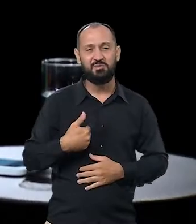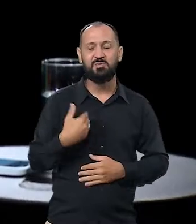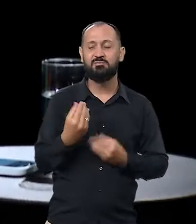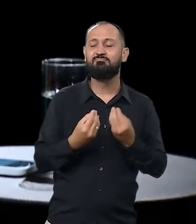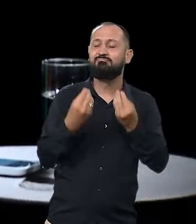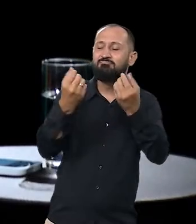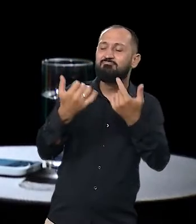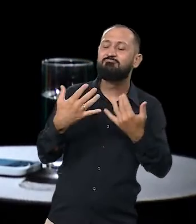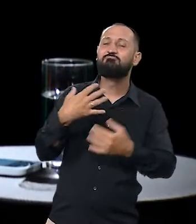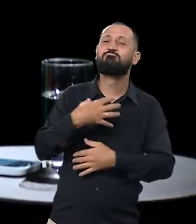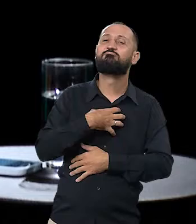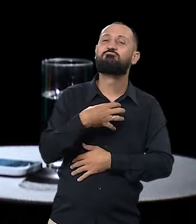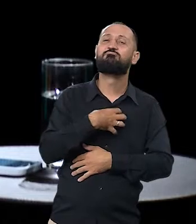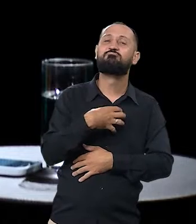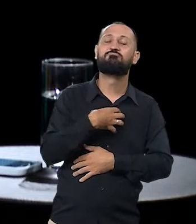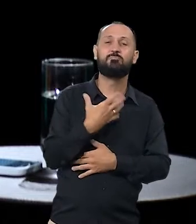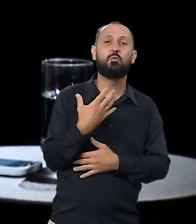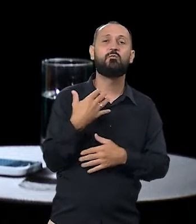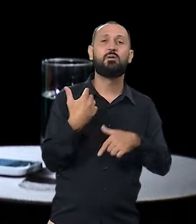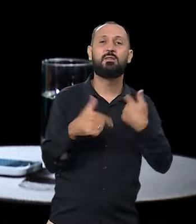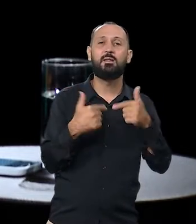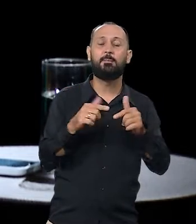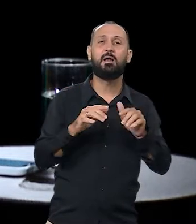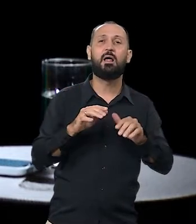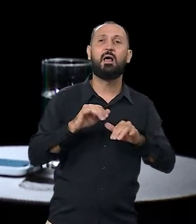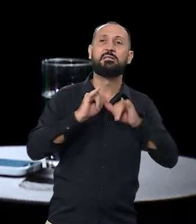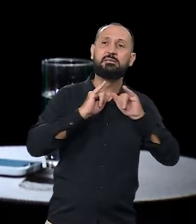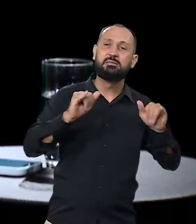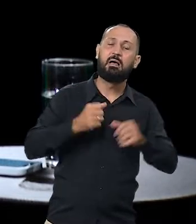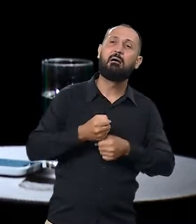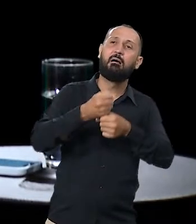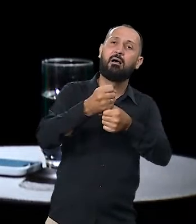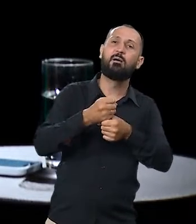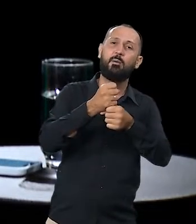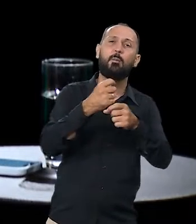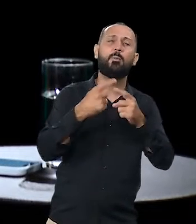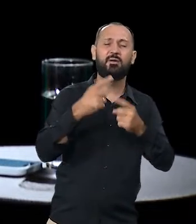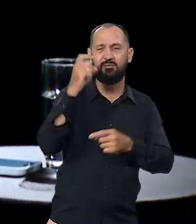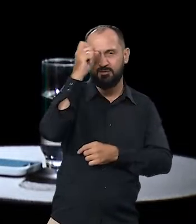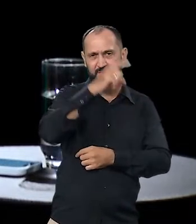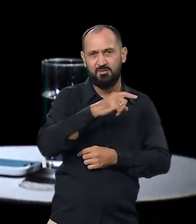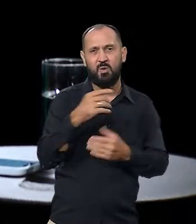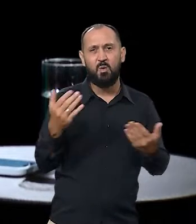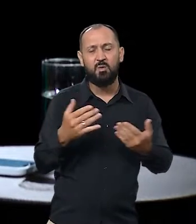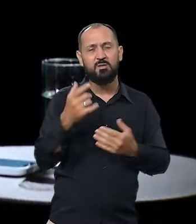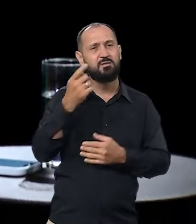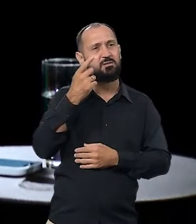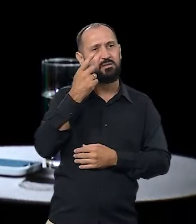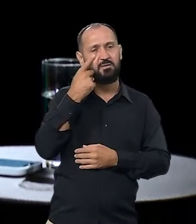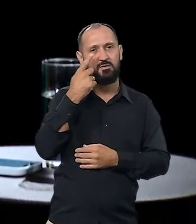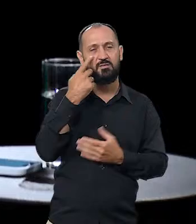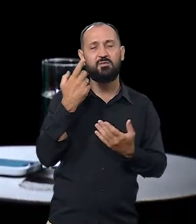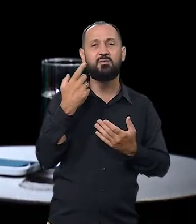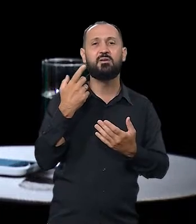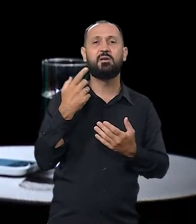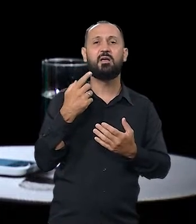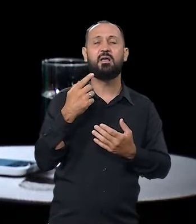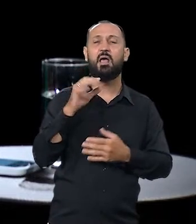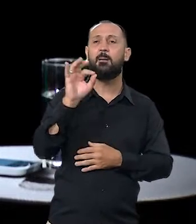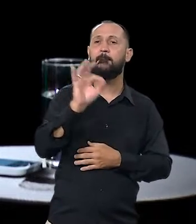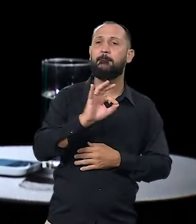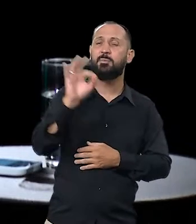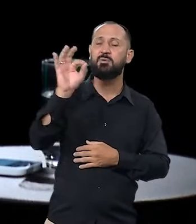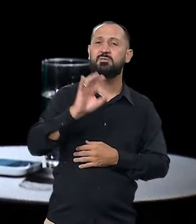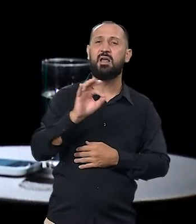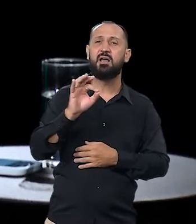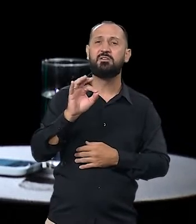você contasse como é que foi o sentimento e como é que foi trabalhar essa campanha. Porque foi uma campanha difícil, mas hoje a gente observa o